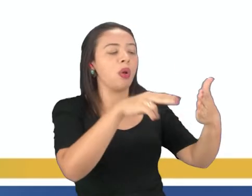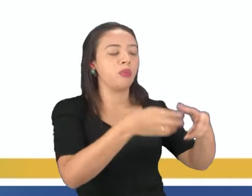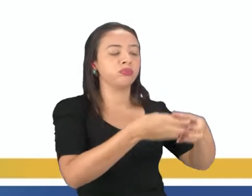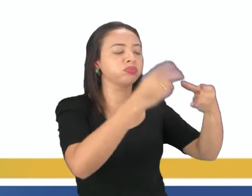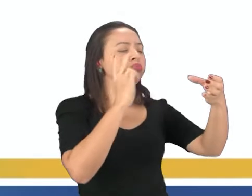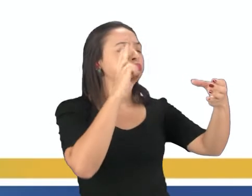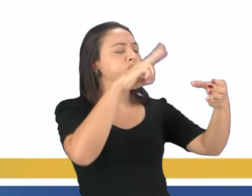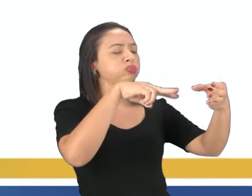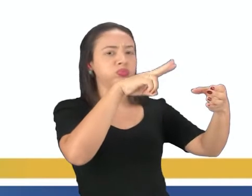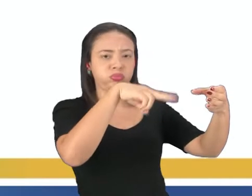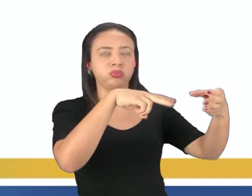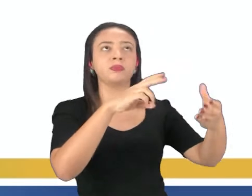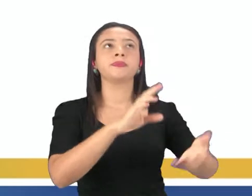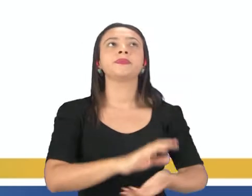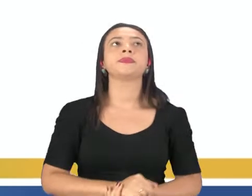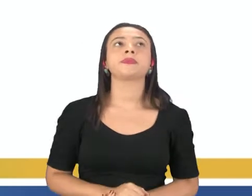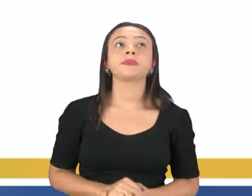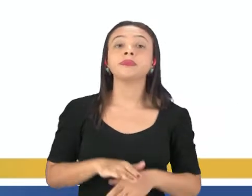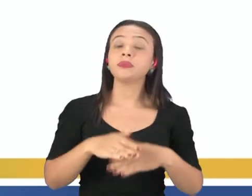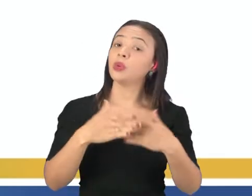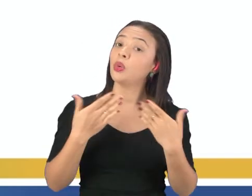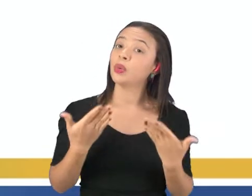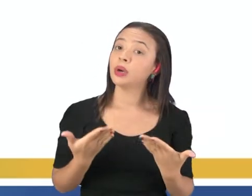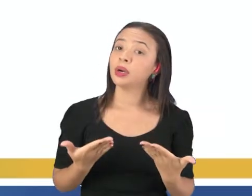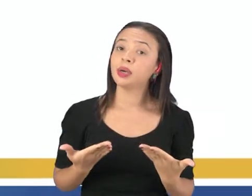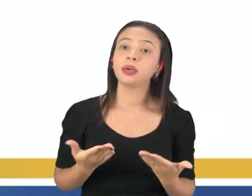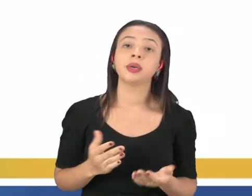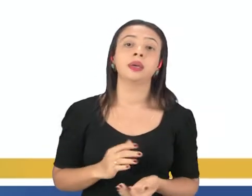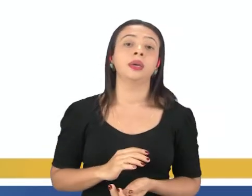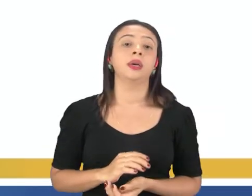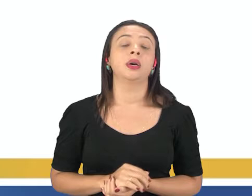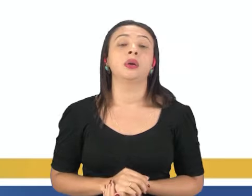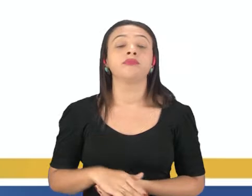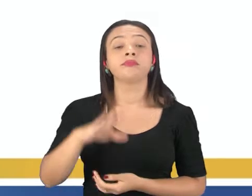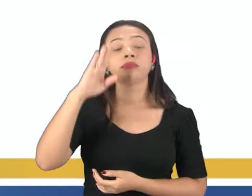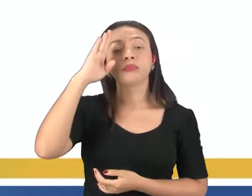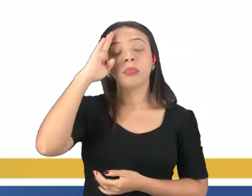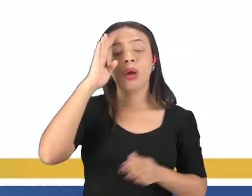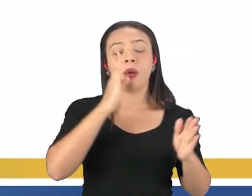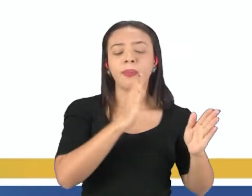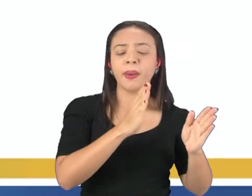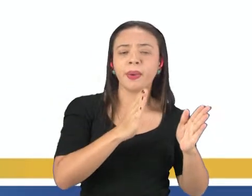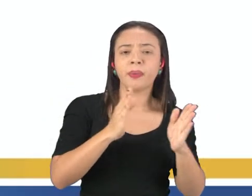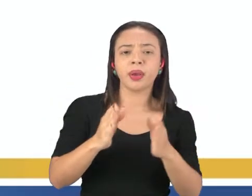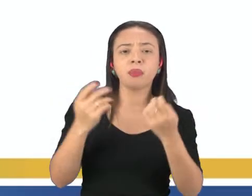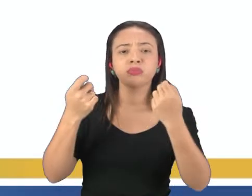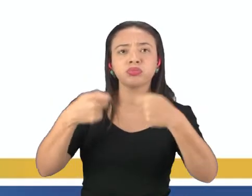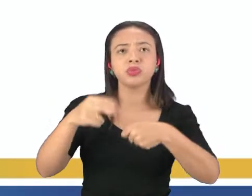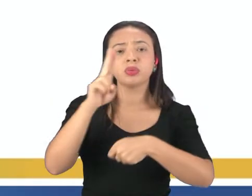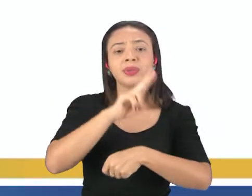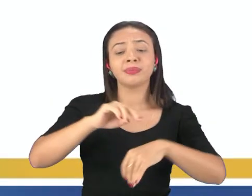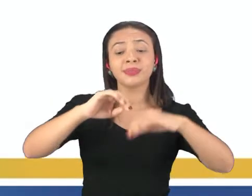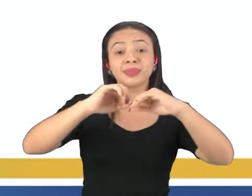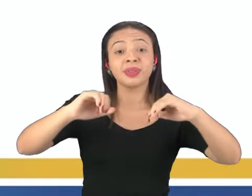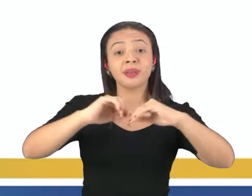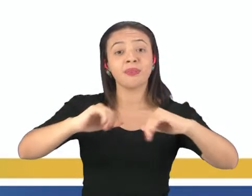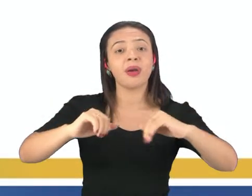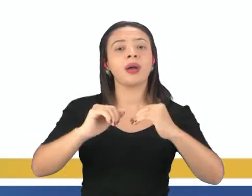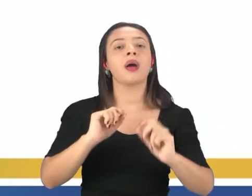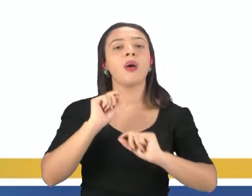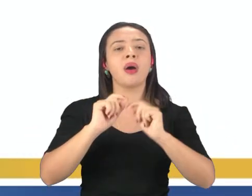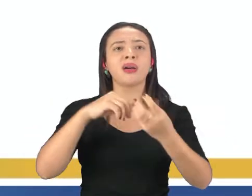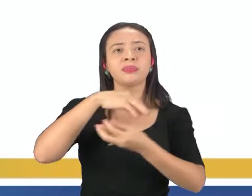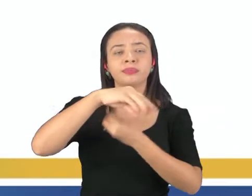observando, tá? E aí, quais que seriam, então, os principais processos que podem ser utilizados para se separar